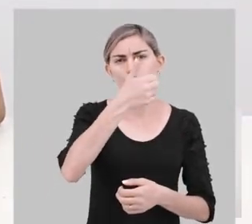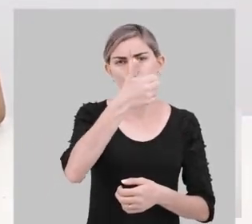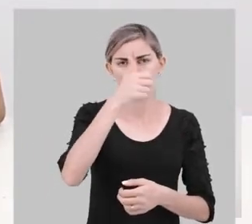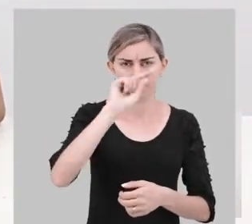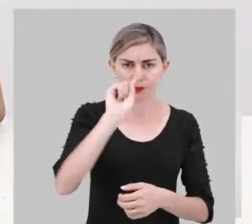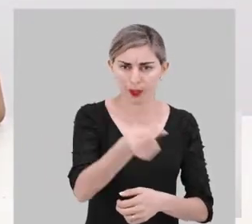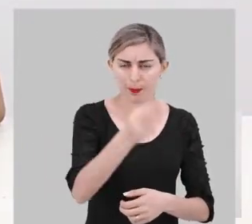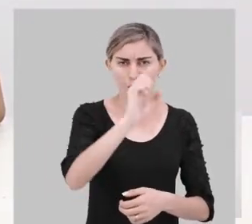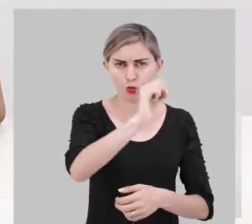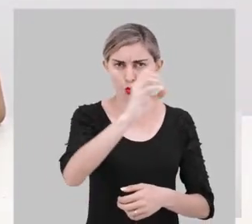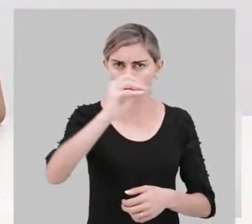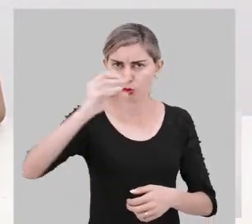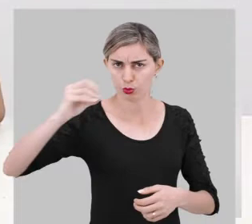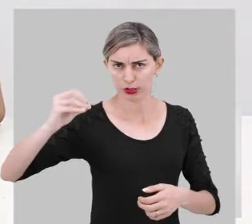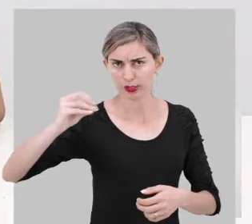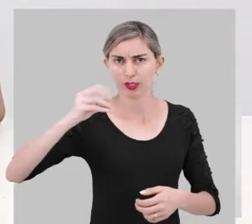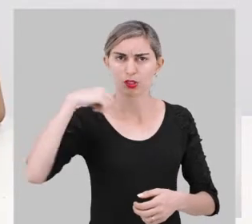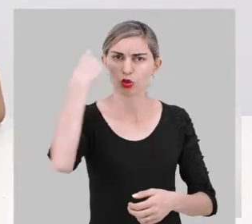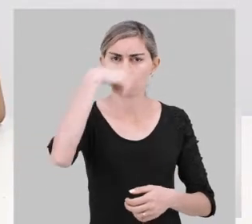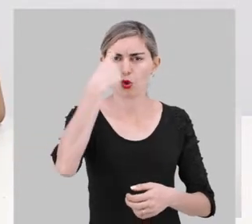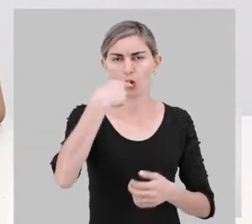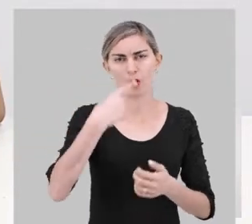1.800 folhas por hora.